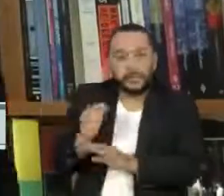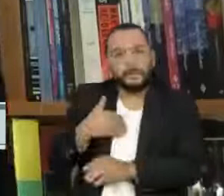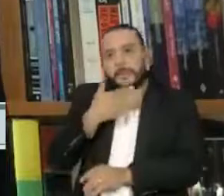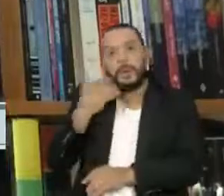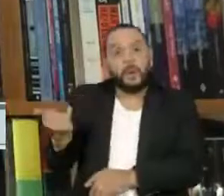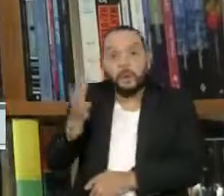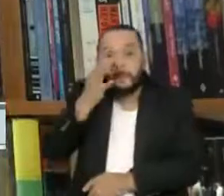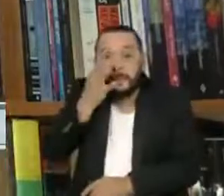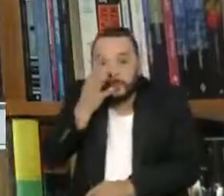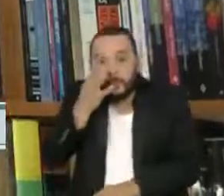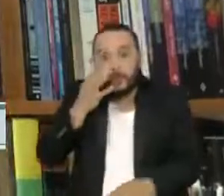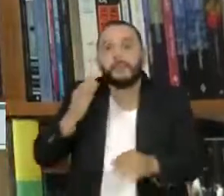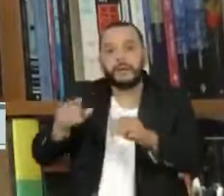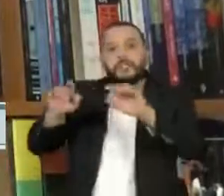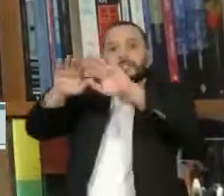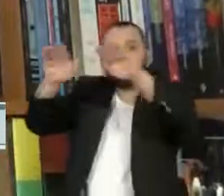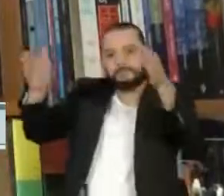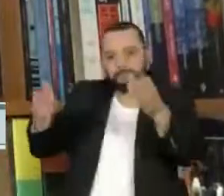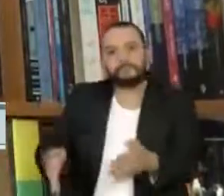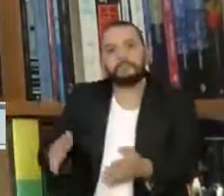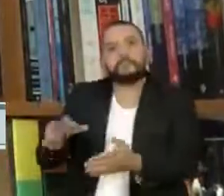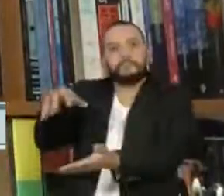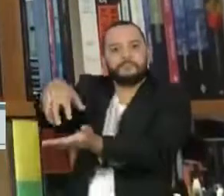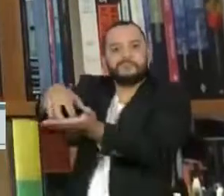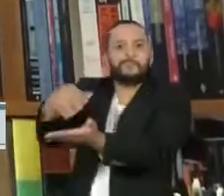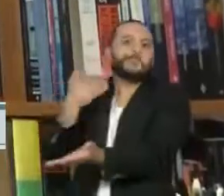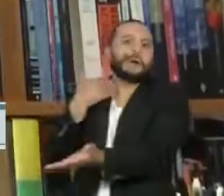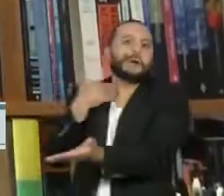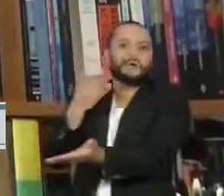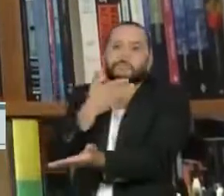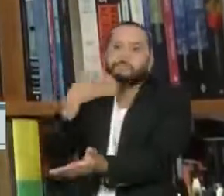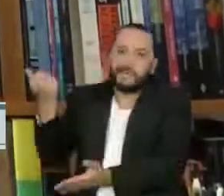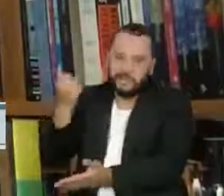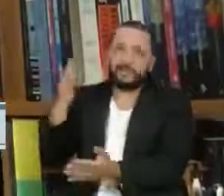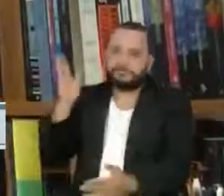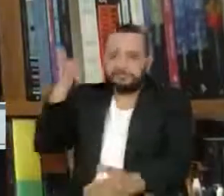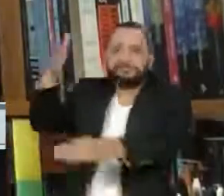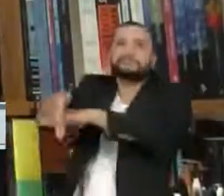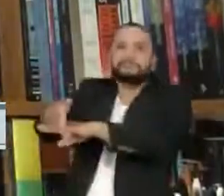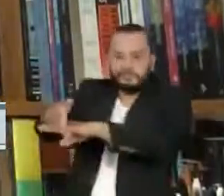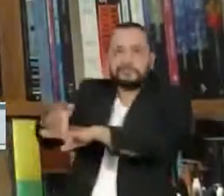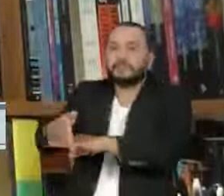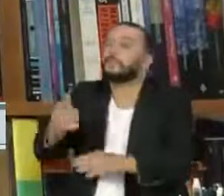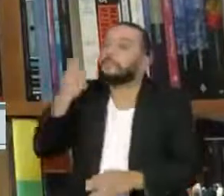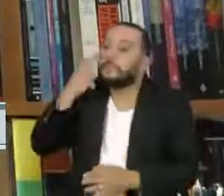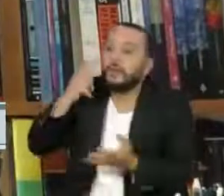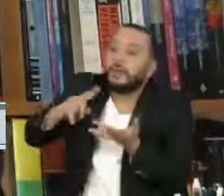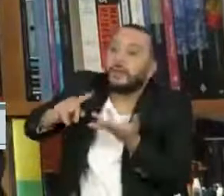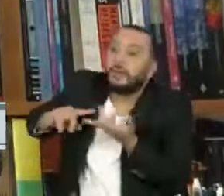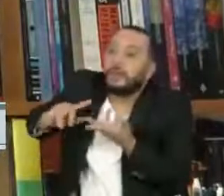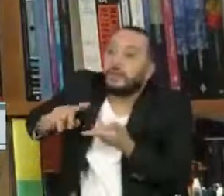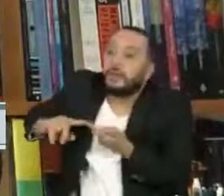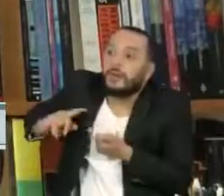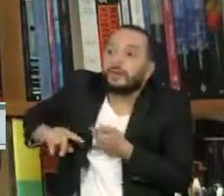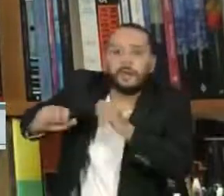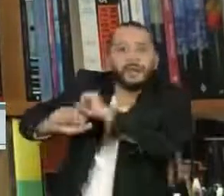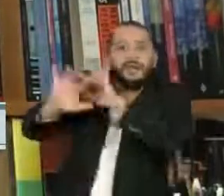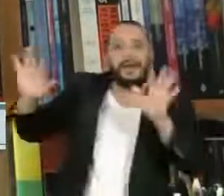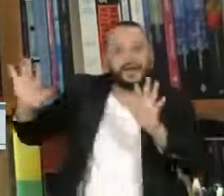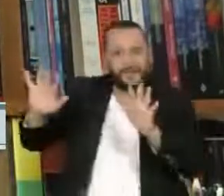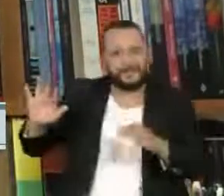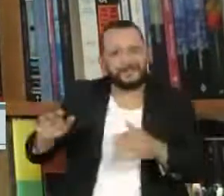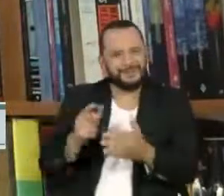uma loja física dessa instituição financeira, banco ou financeira, que está oferecendo crédito. Ou seja,